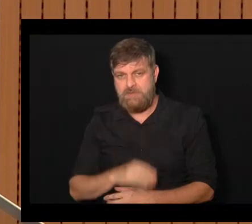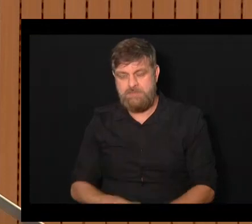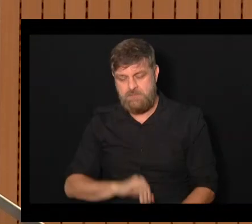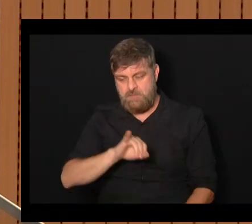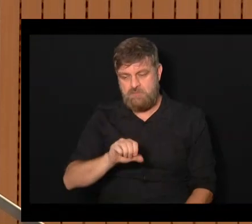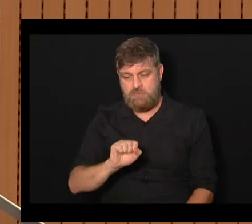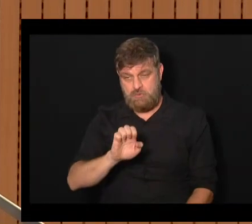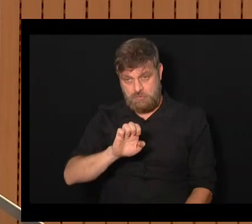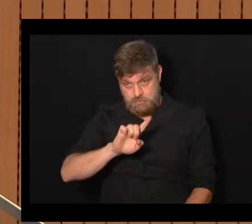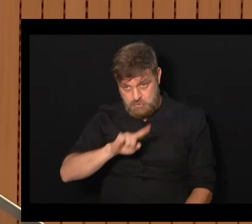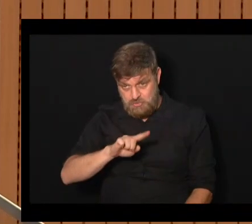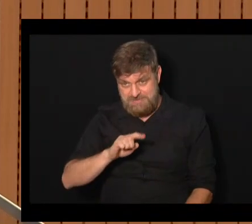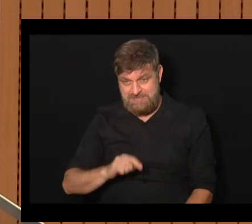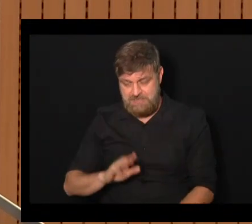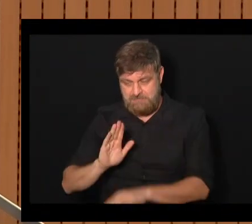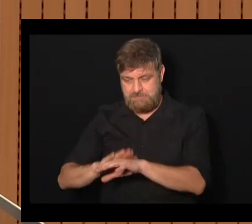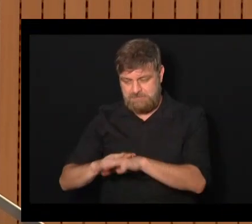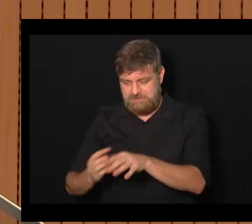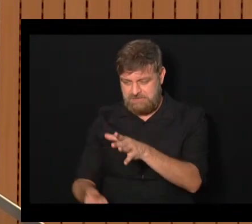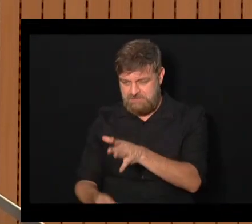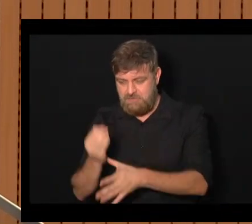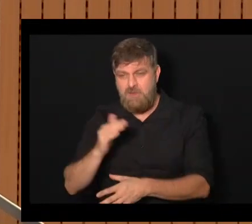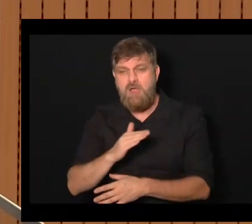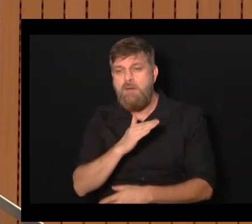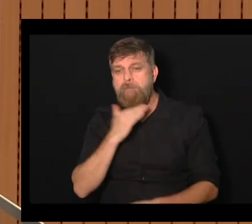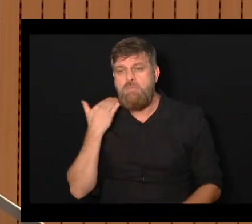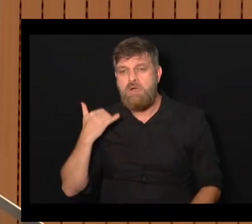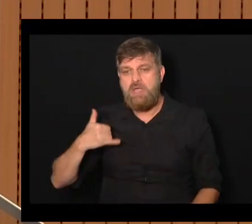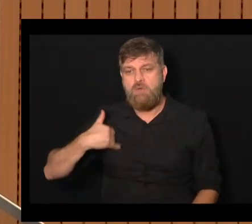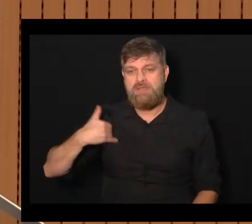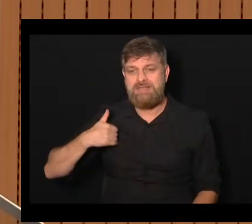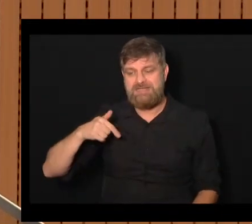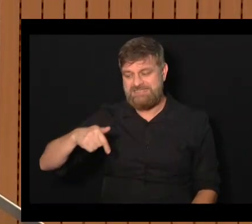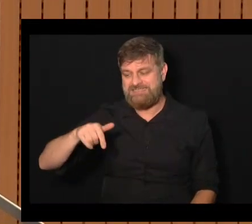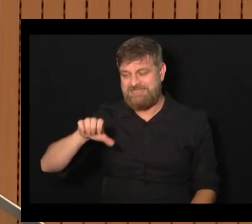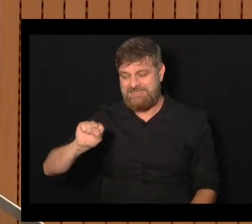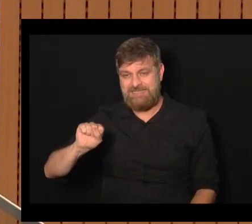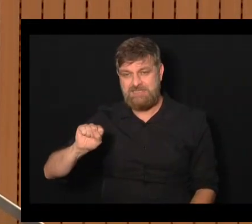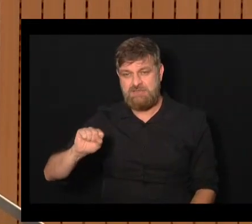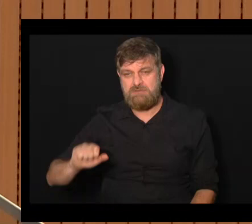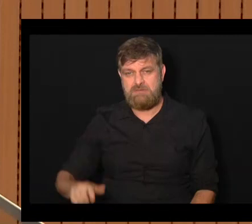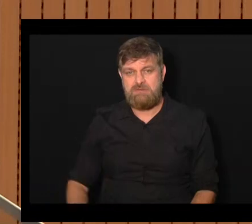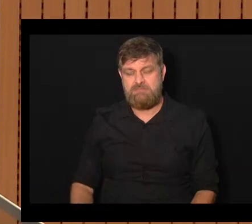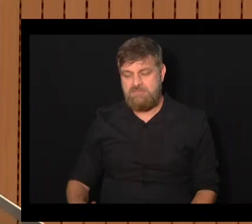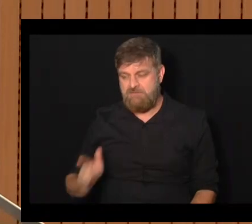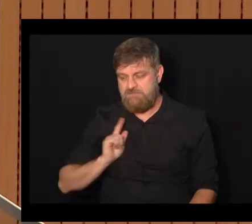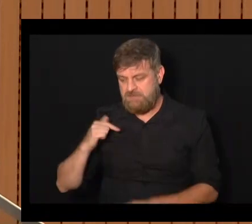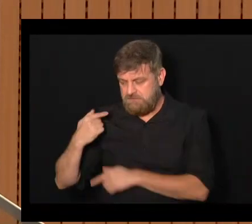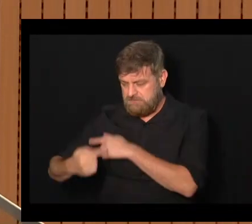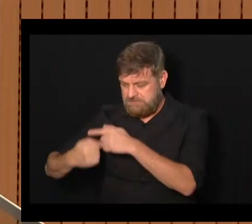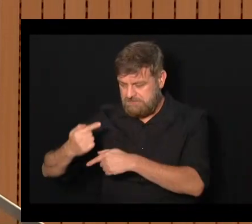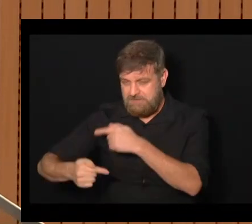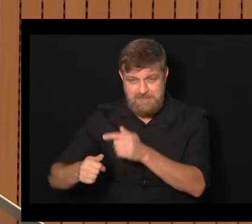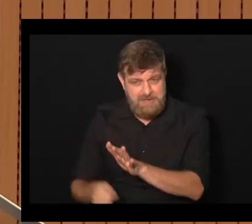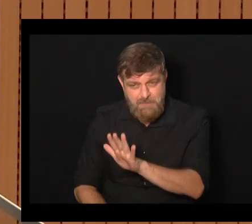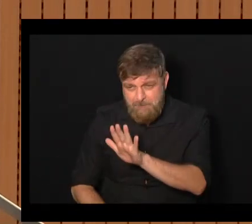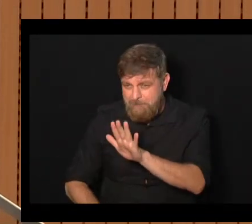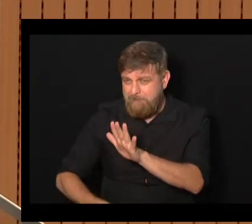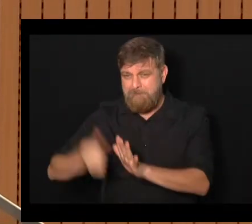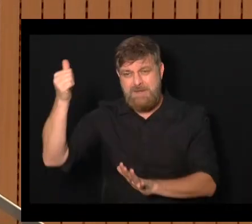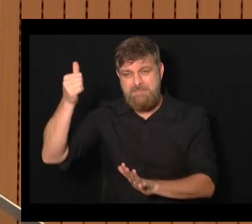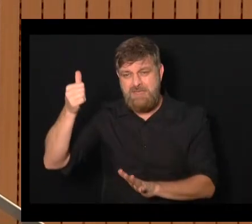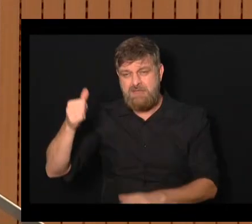José Bonifácio Coutinho Nogueira, que faleceu aos 78 anos, mas deixa um legado do seu pioneirismo,